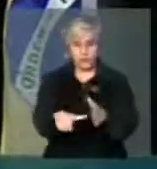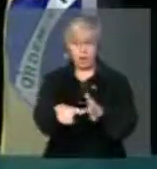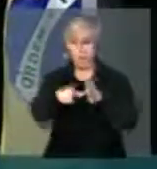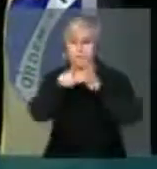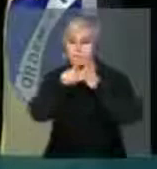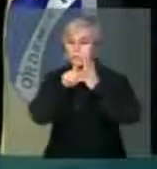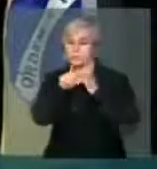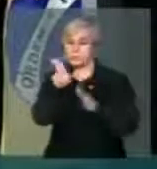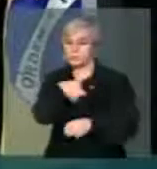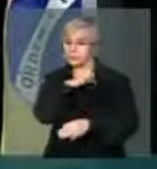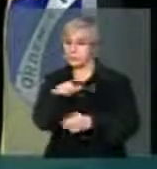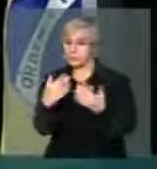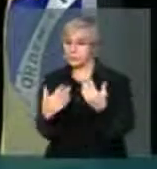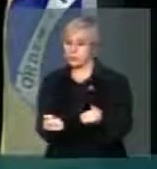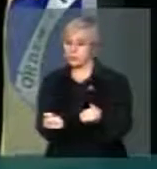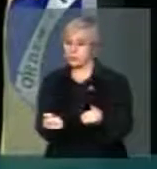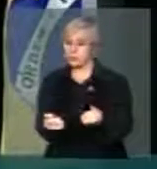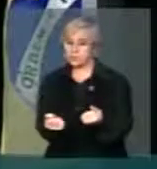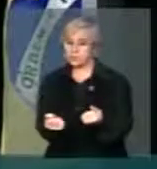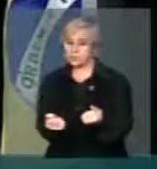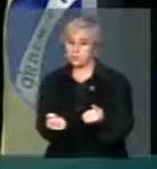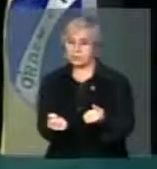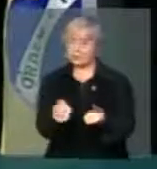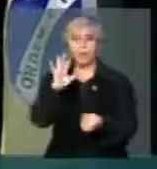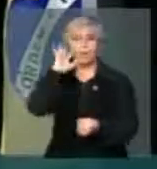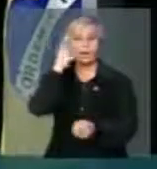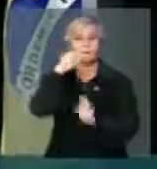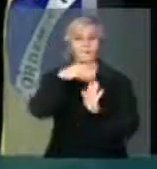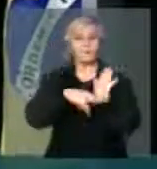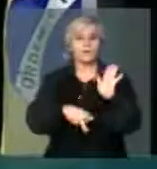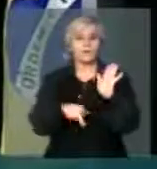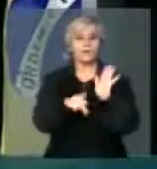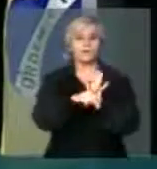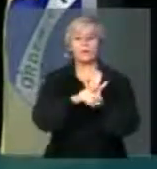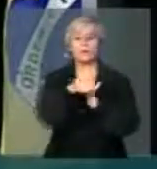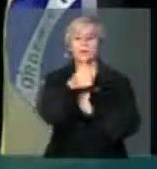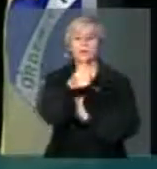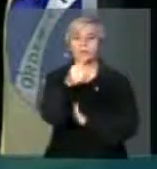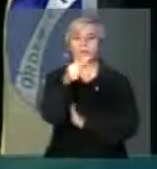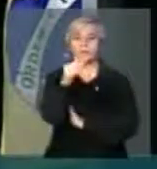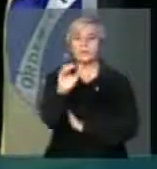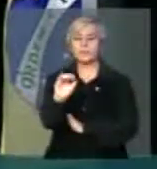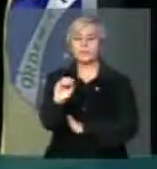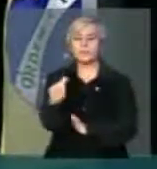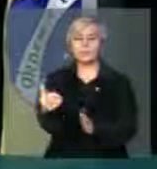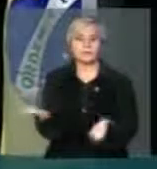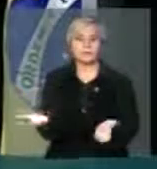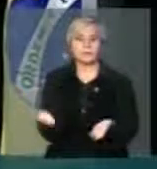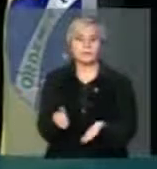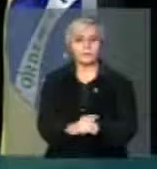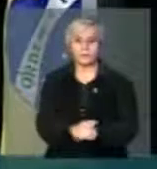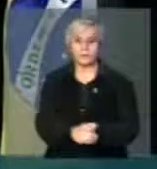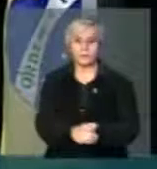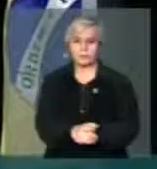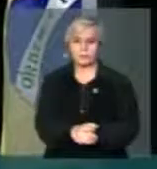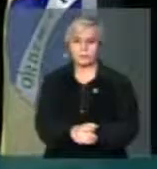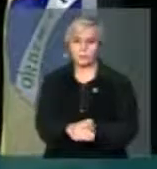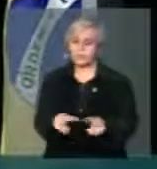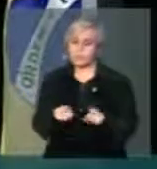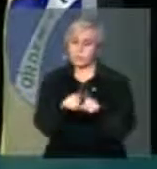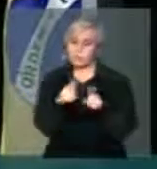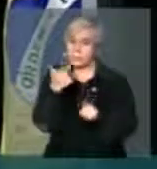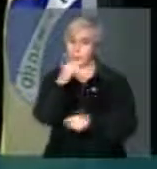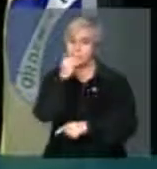do veto, resolveu emitir a medida provisória 670. A